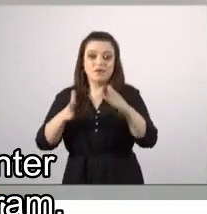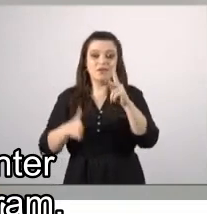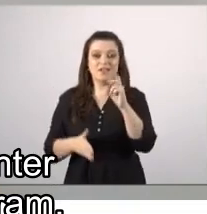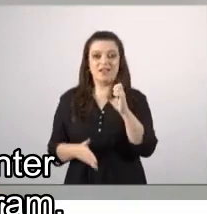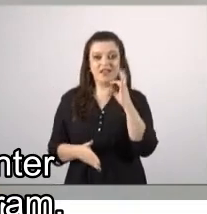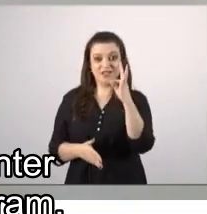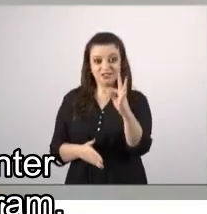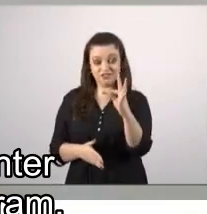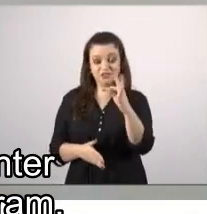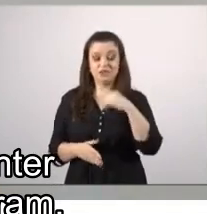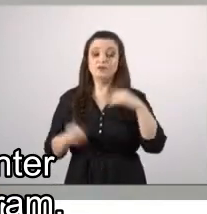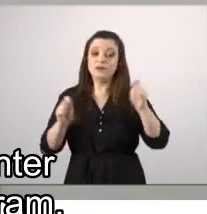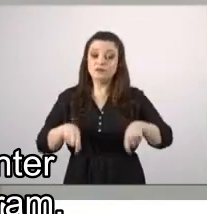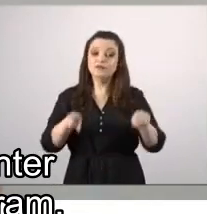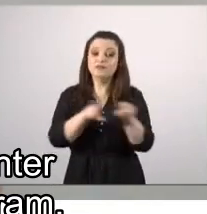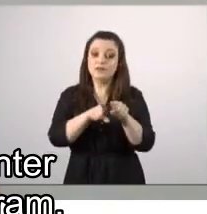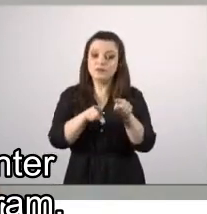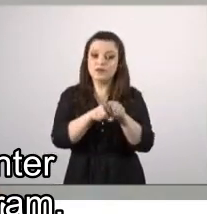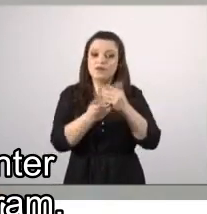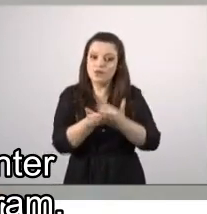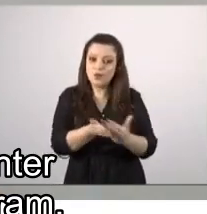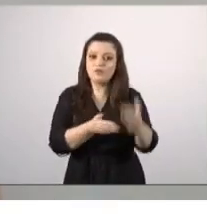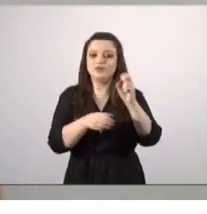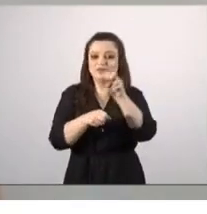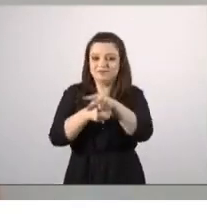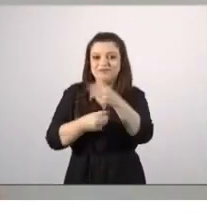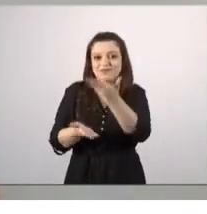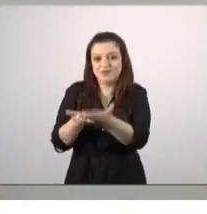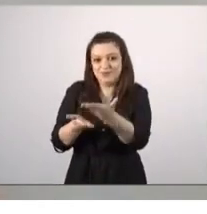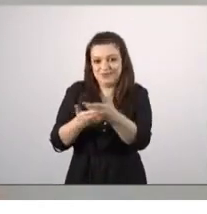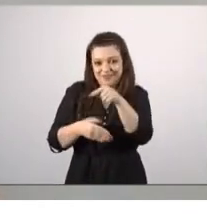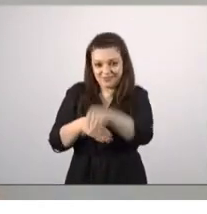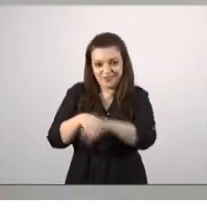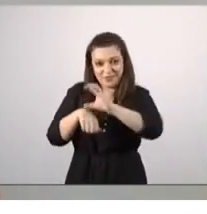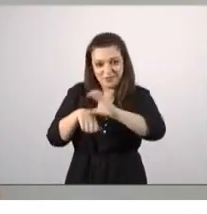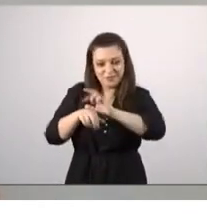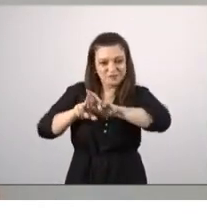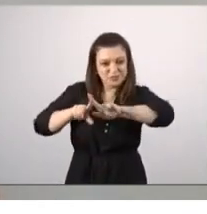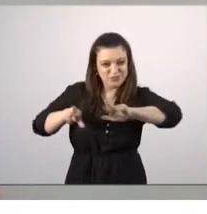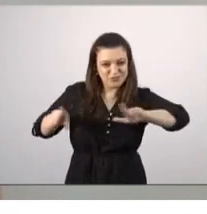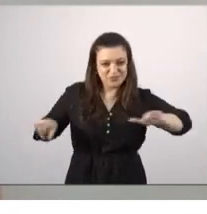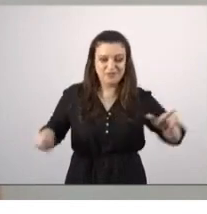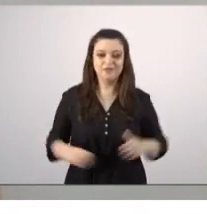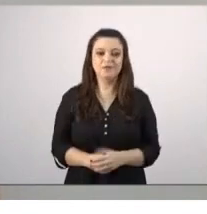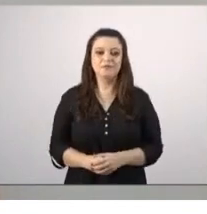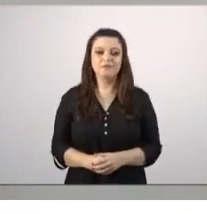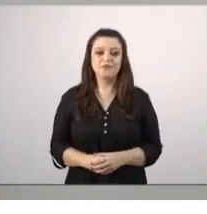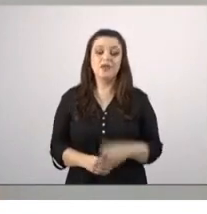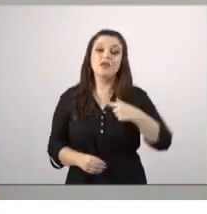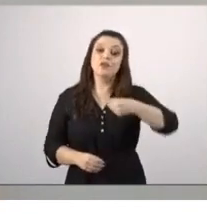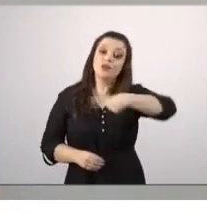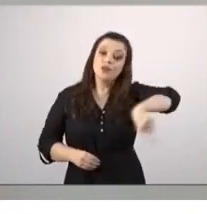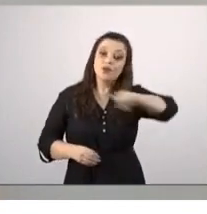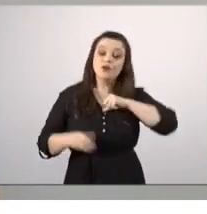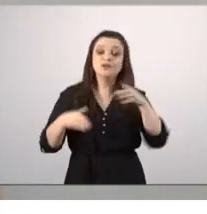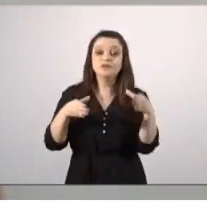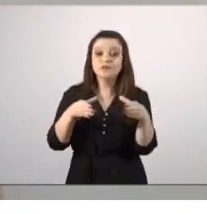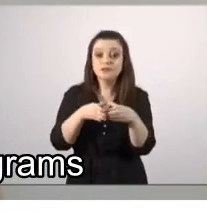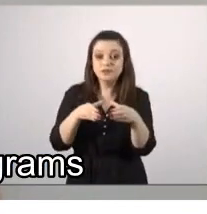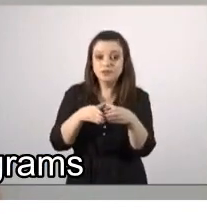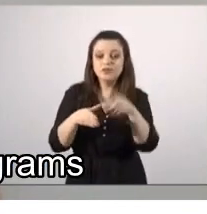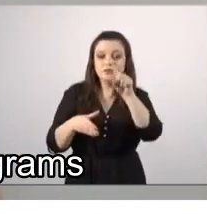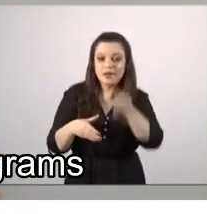entrar para esse curso tão múltiplo e tão diverso. A nossa turma, composta por pessoas que recém saíram do ensino